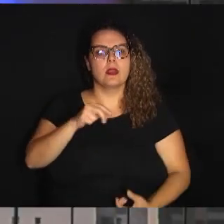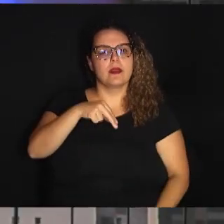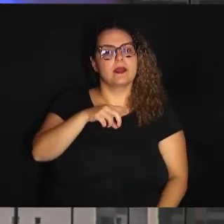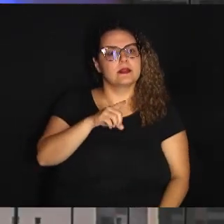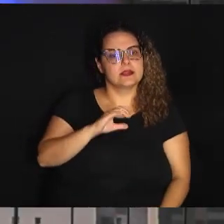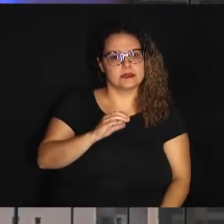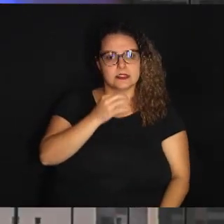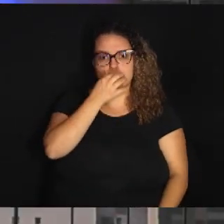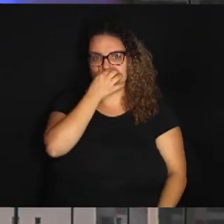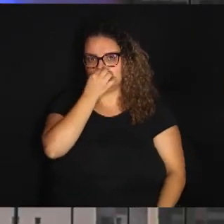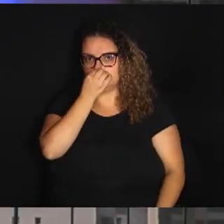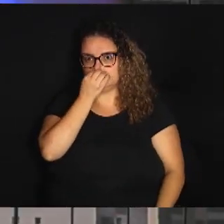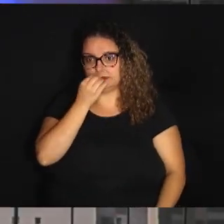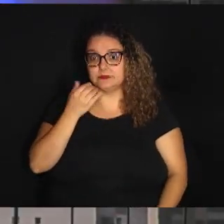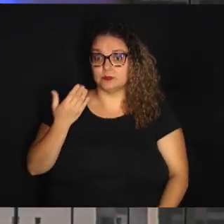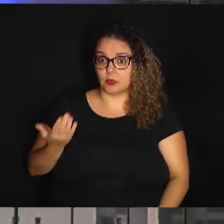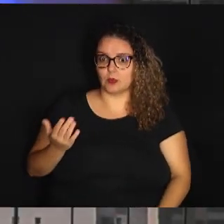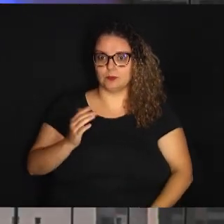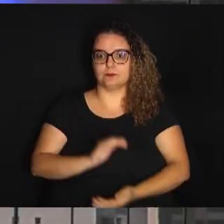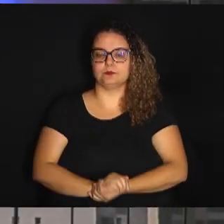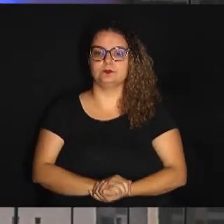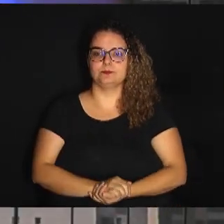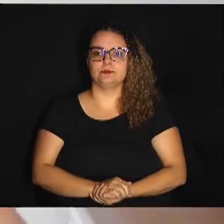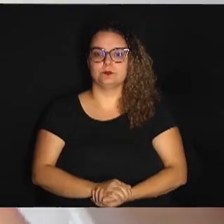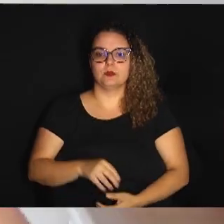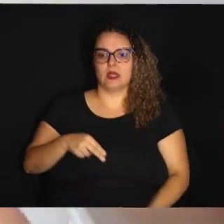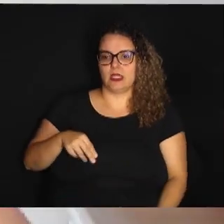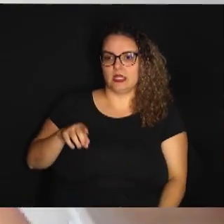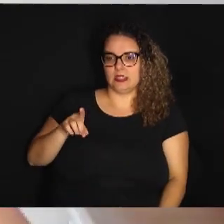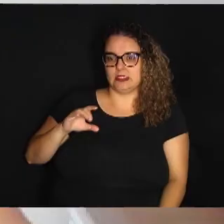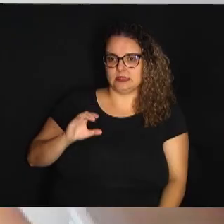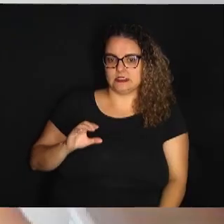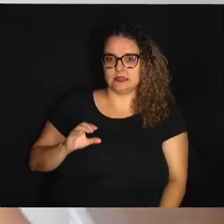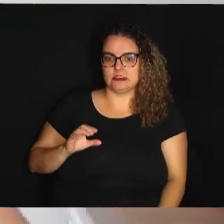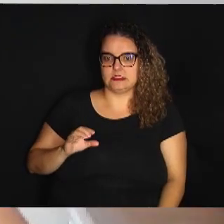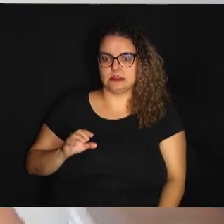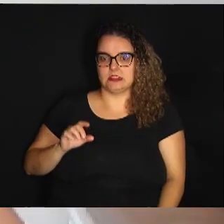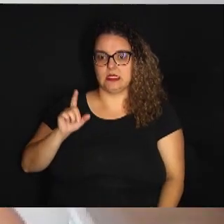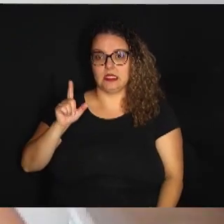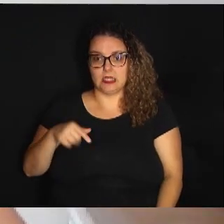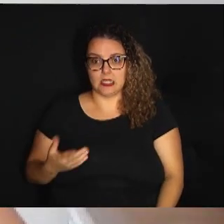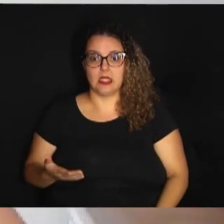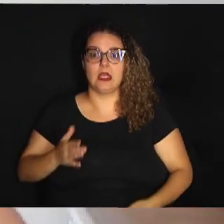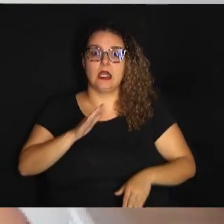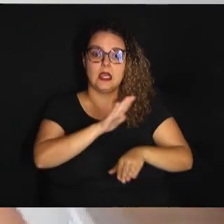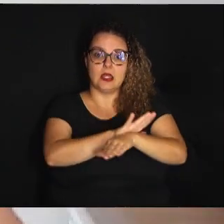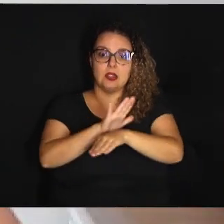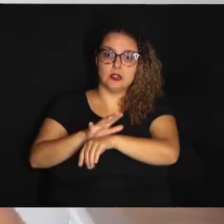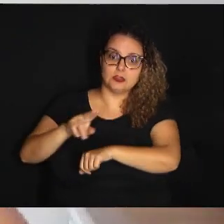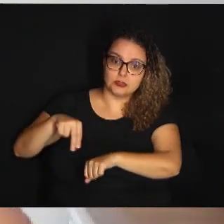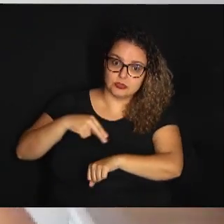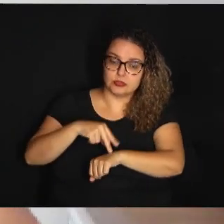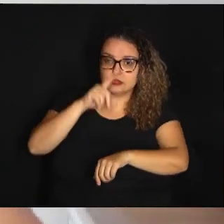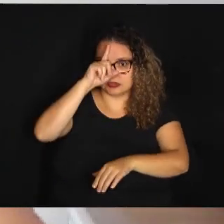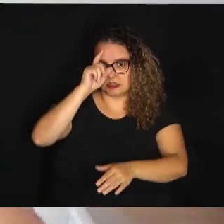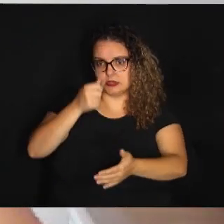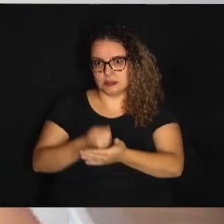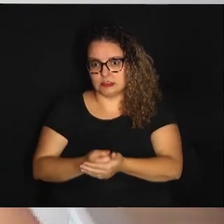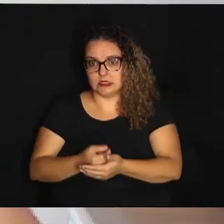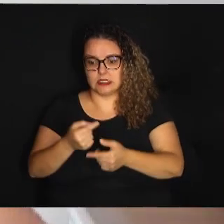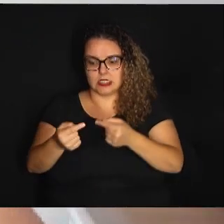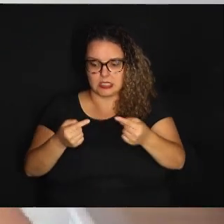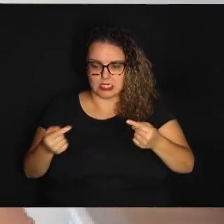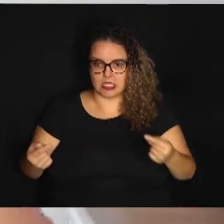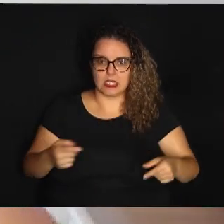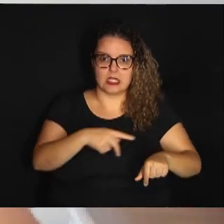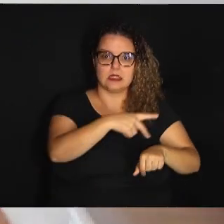o que é a INDC. Tá, vamos lá. A INDC, né, é a contribuição nacional determinada